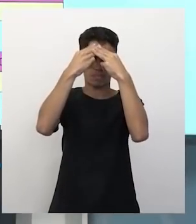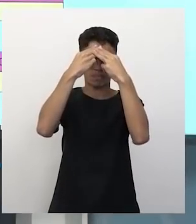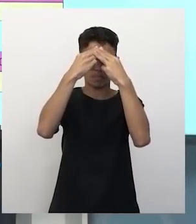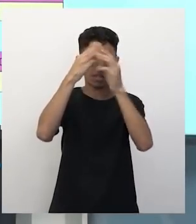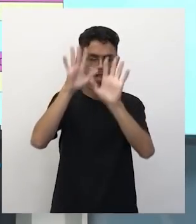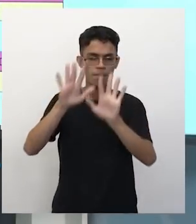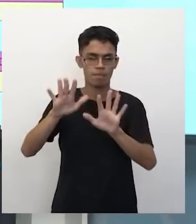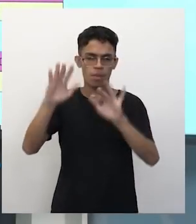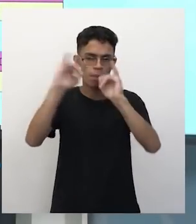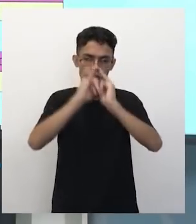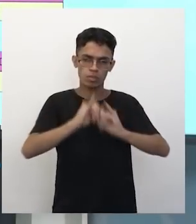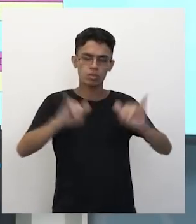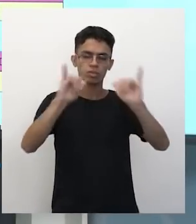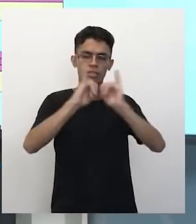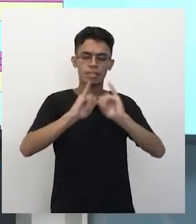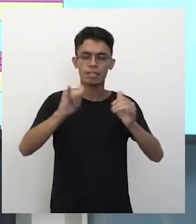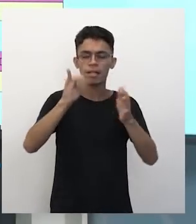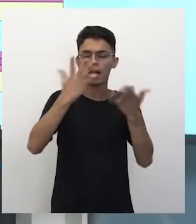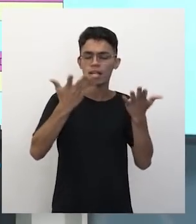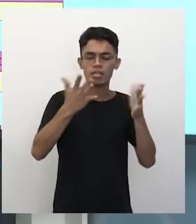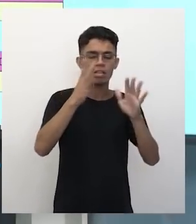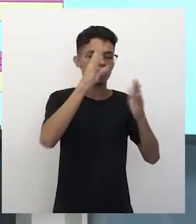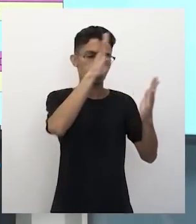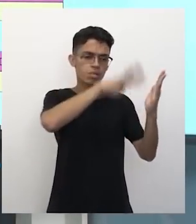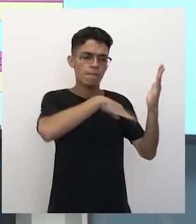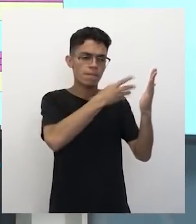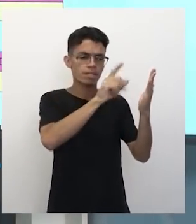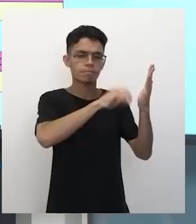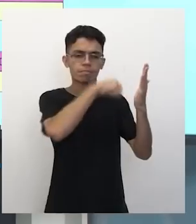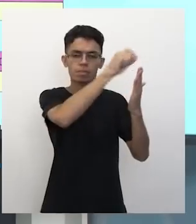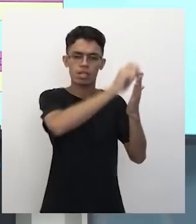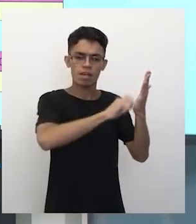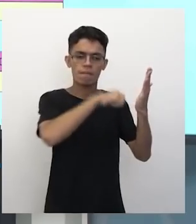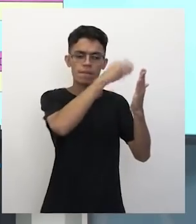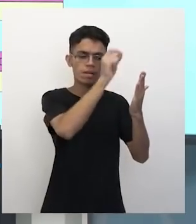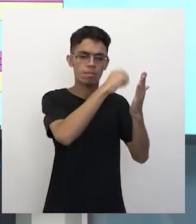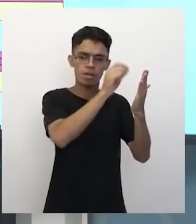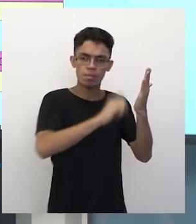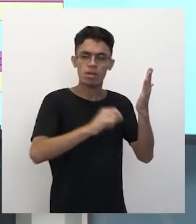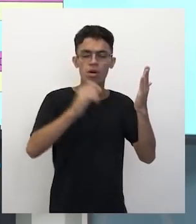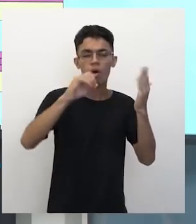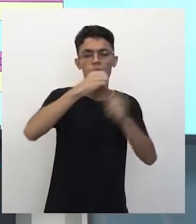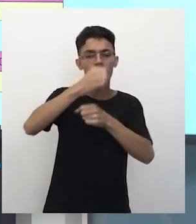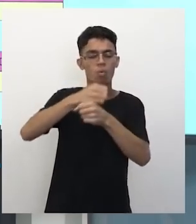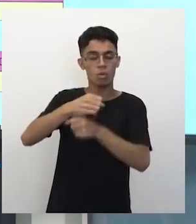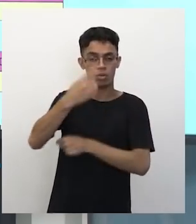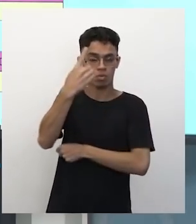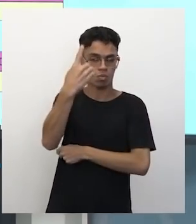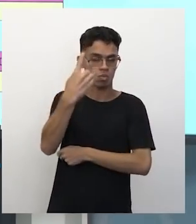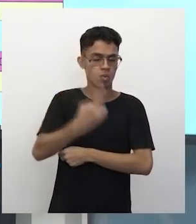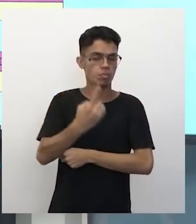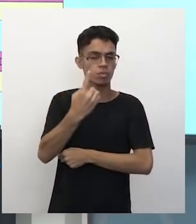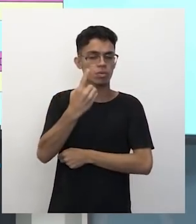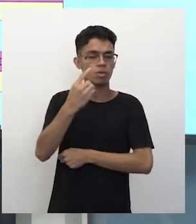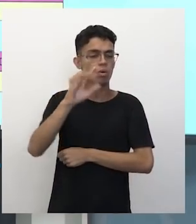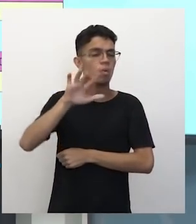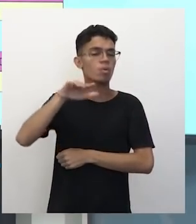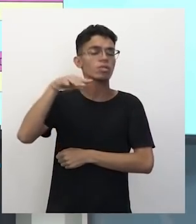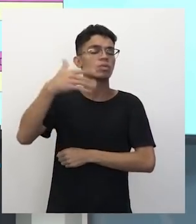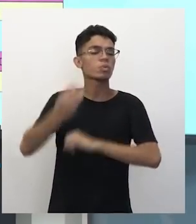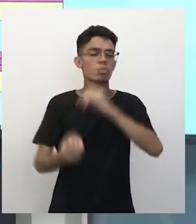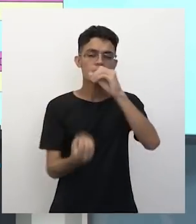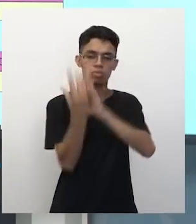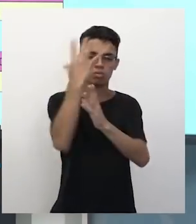pararam de contar. Eles continuaram. Então, o ano 1, no calendário judaico, marca o início, né?